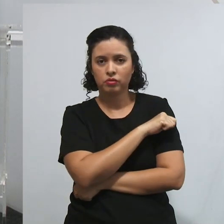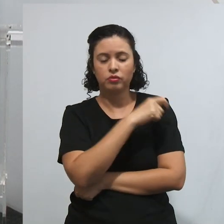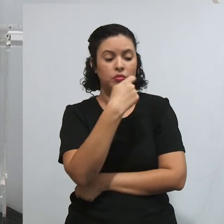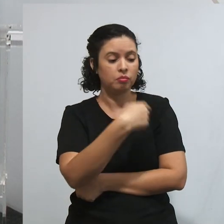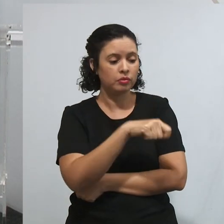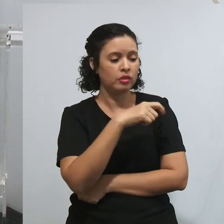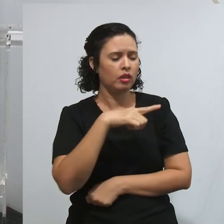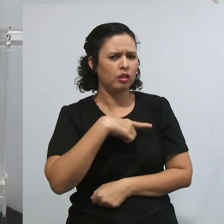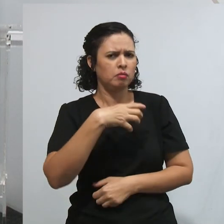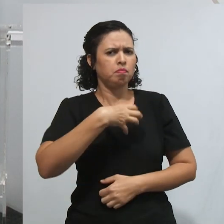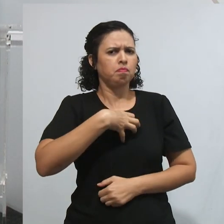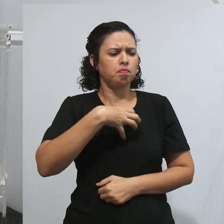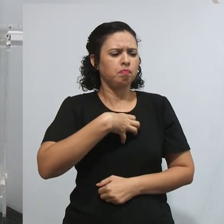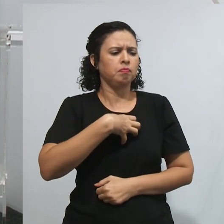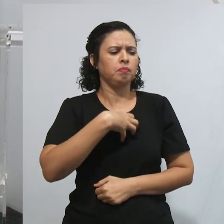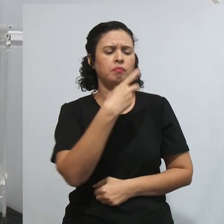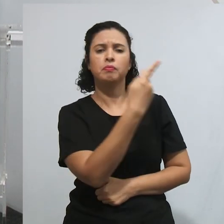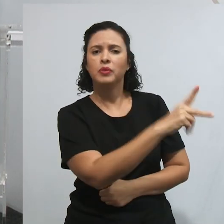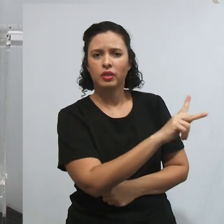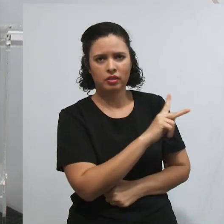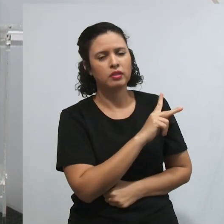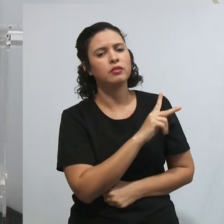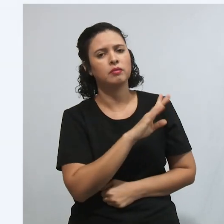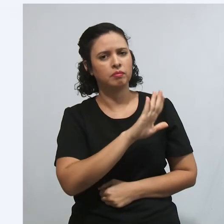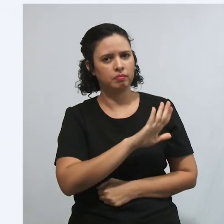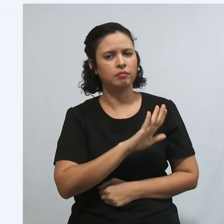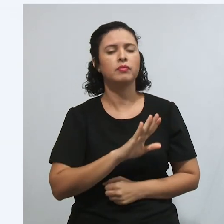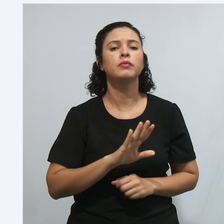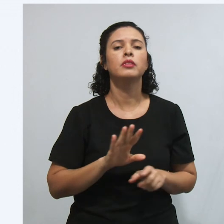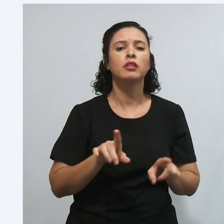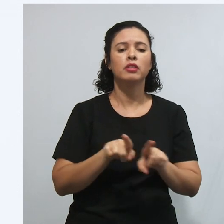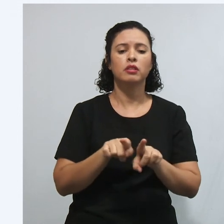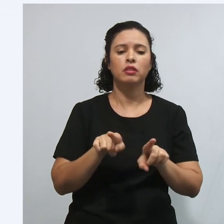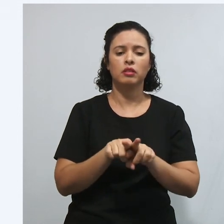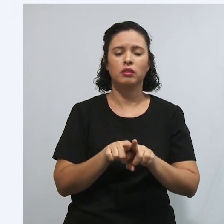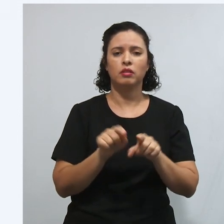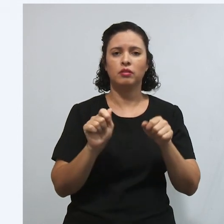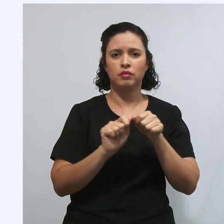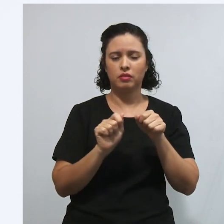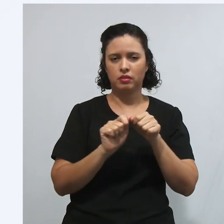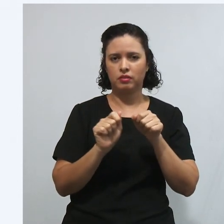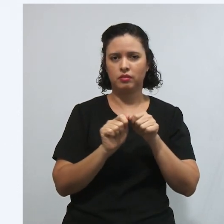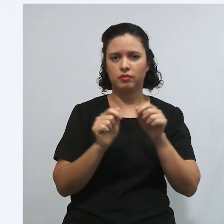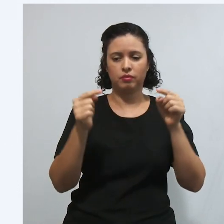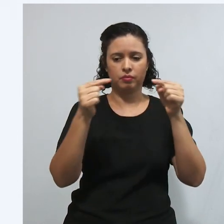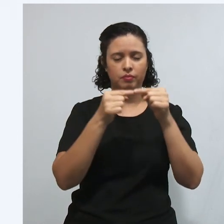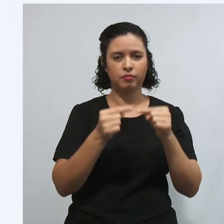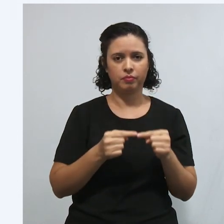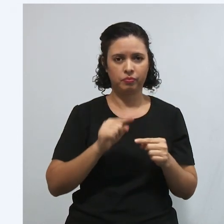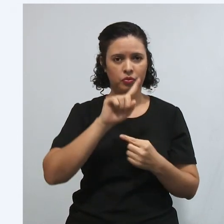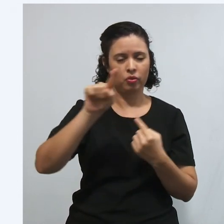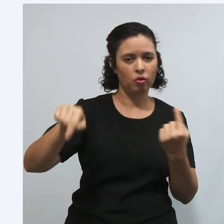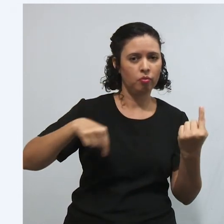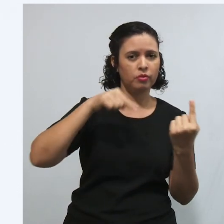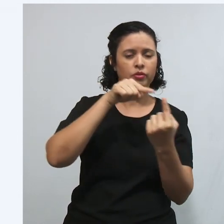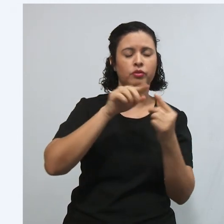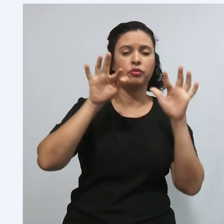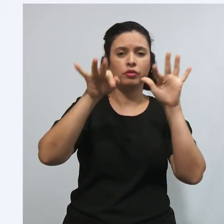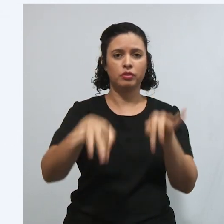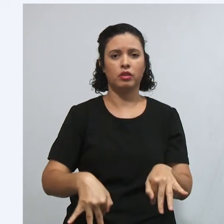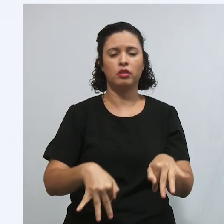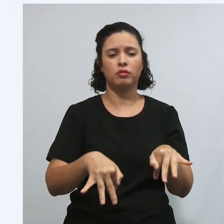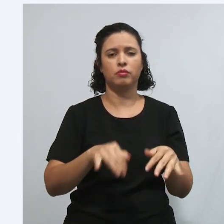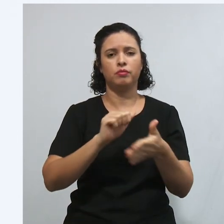desenvolvendo precisa ter um sentido para ele. Então veja bem, e o motivo da realização deve coincidir com o objetivo